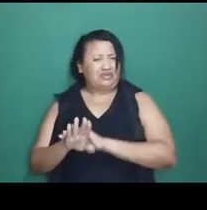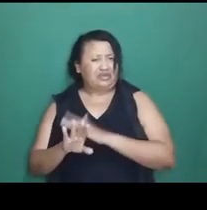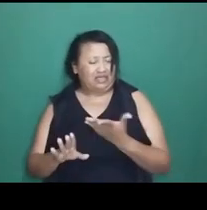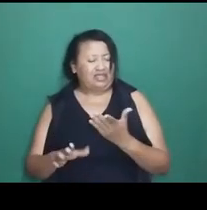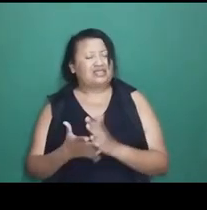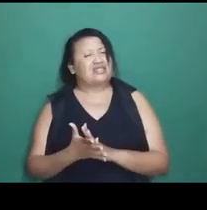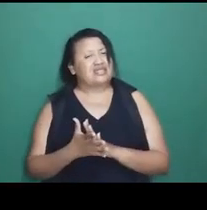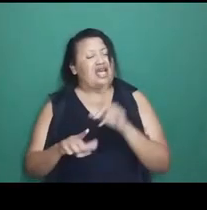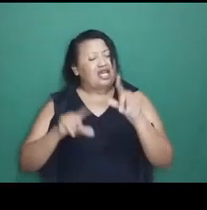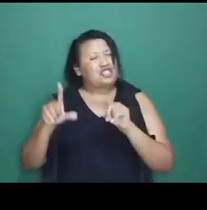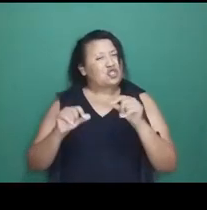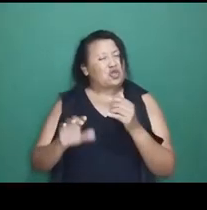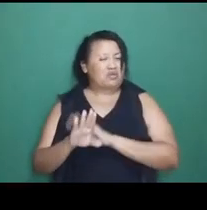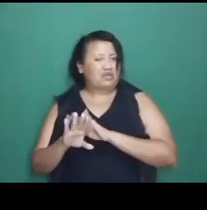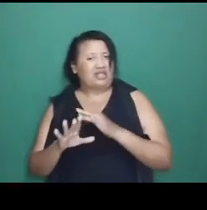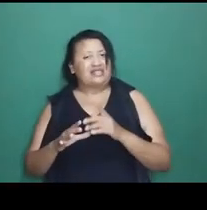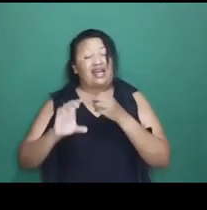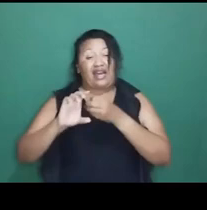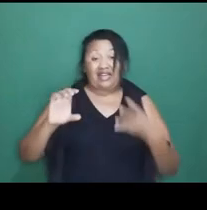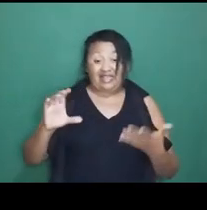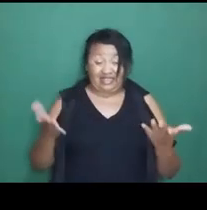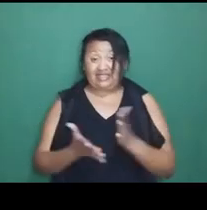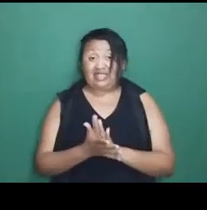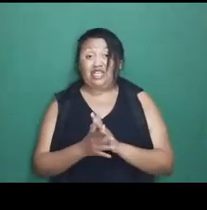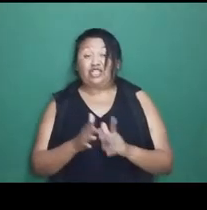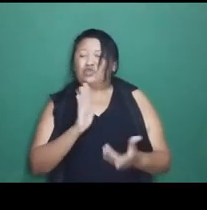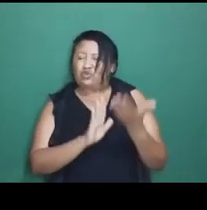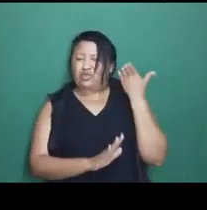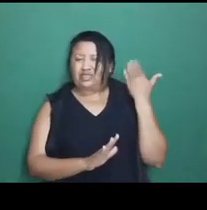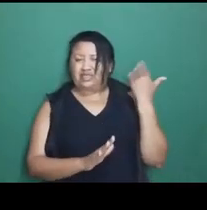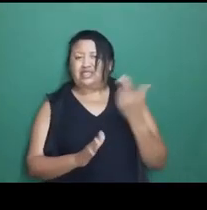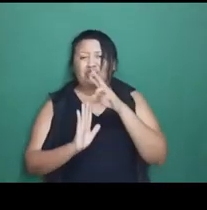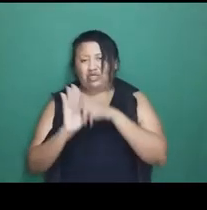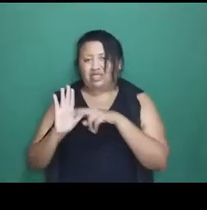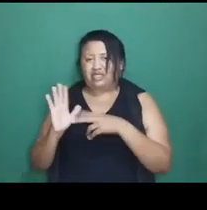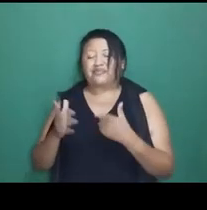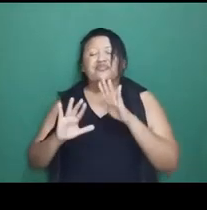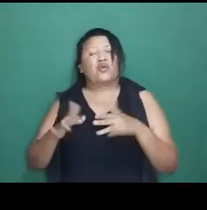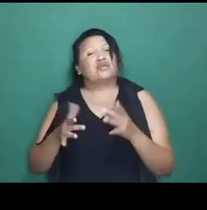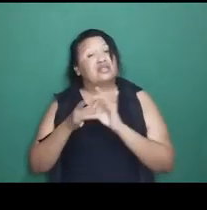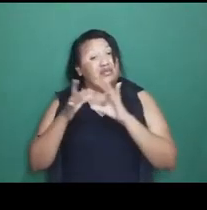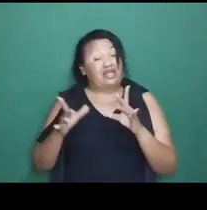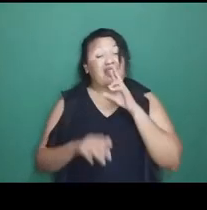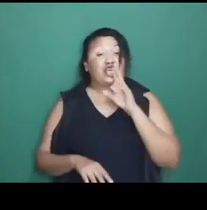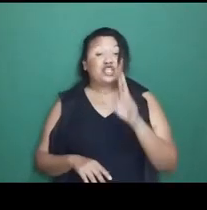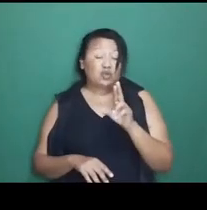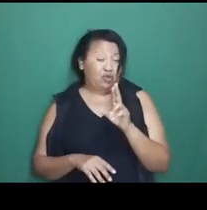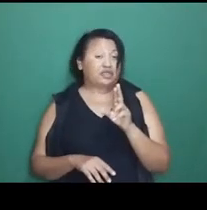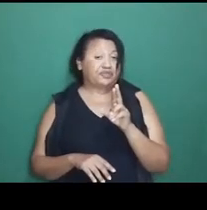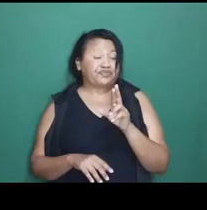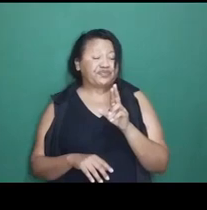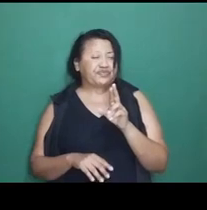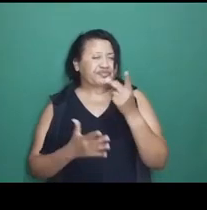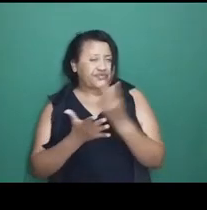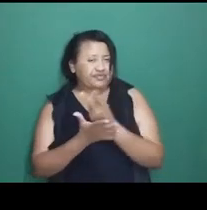mecânismo é a característica do regime quando liberalismo então a resposta errada